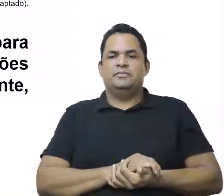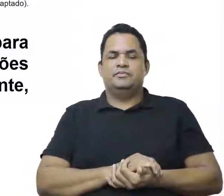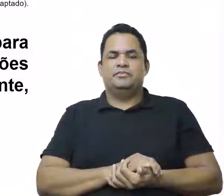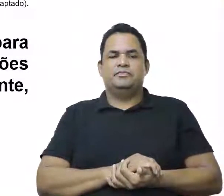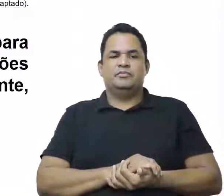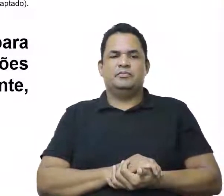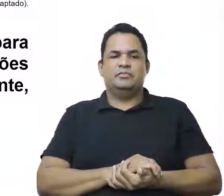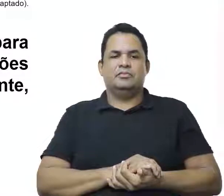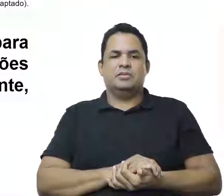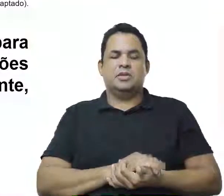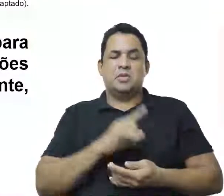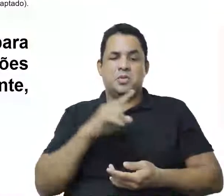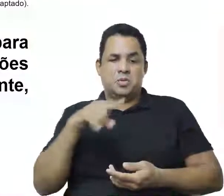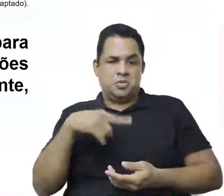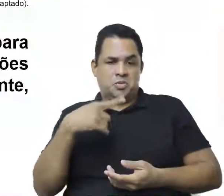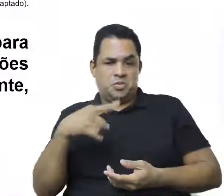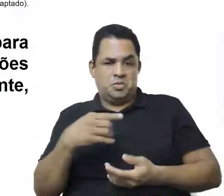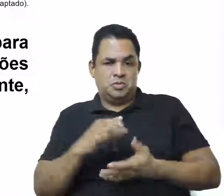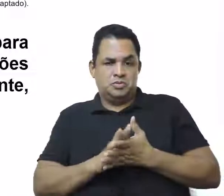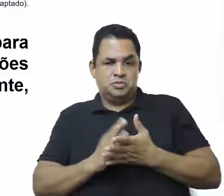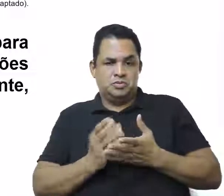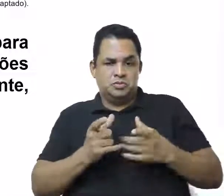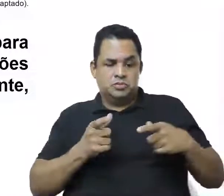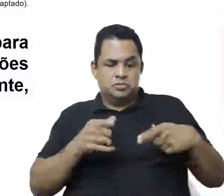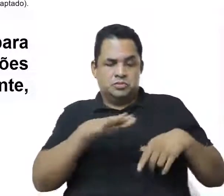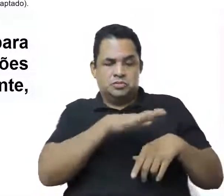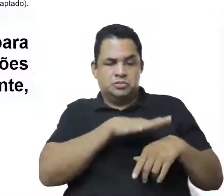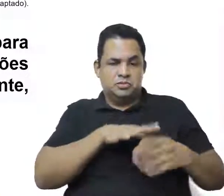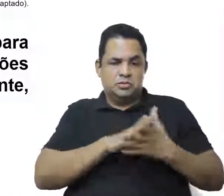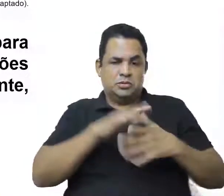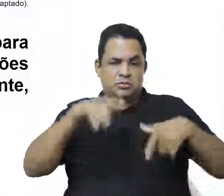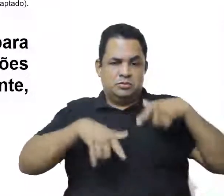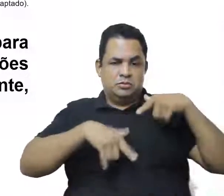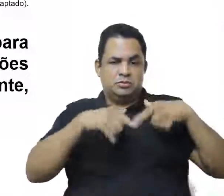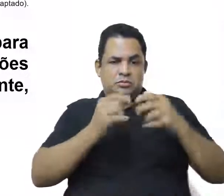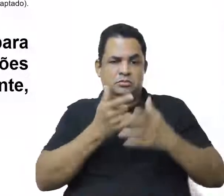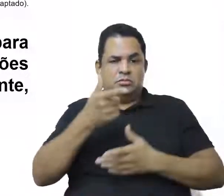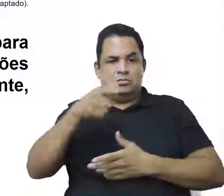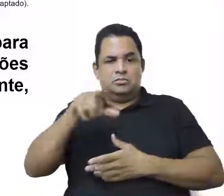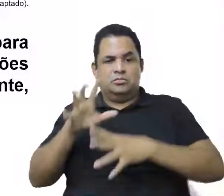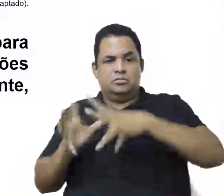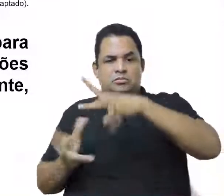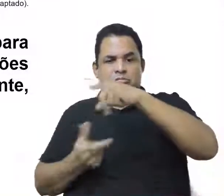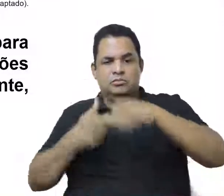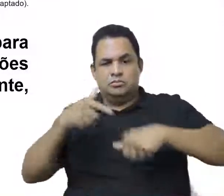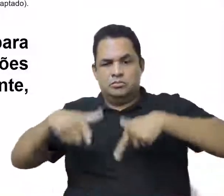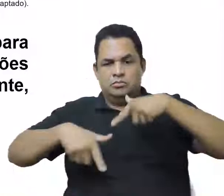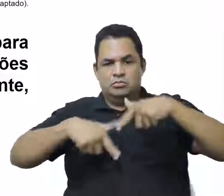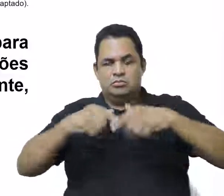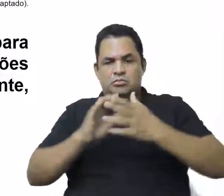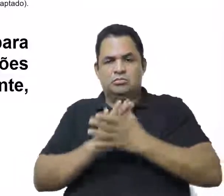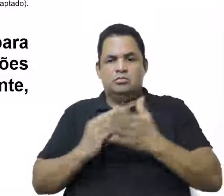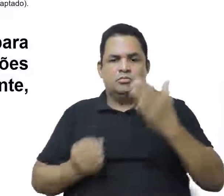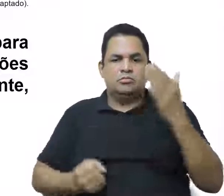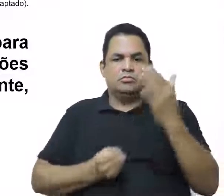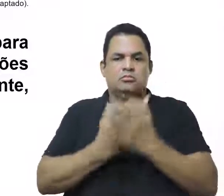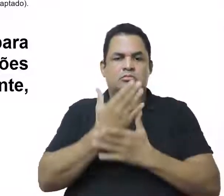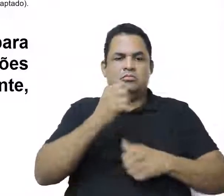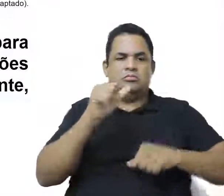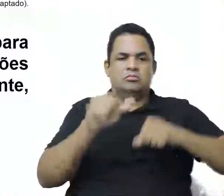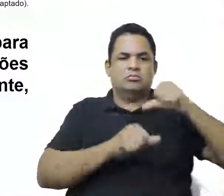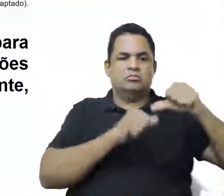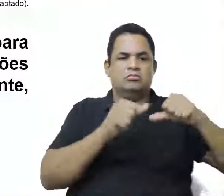Vamos lá. Uma consequência para o setor produtivo e outra para o mundo do trabalho, advindas